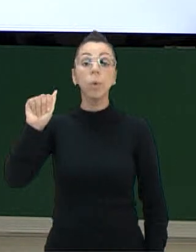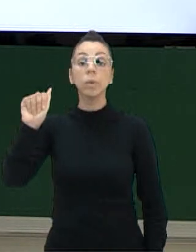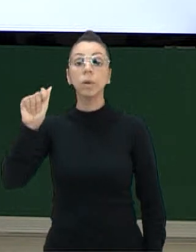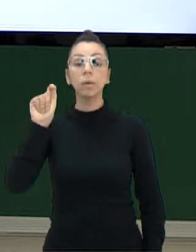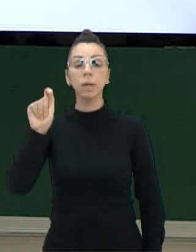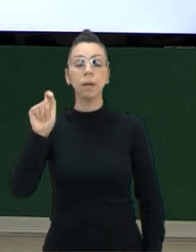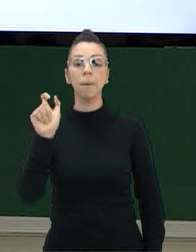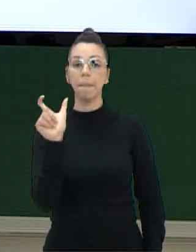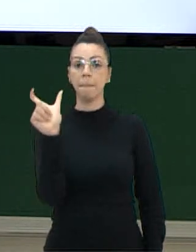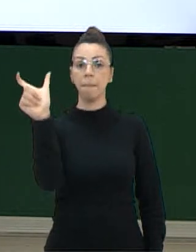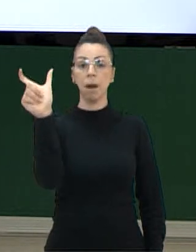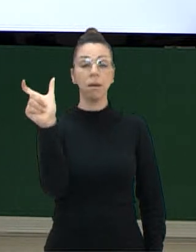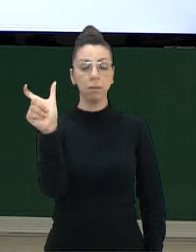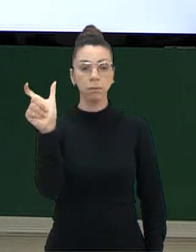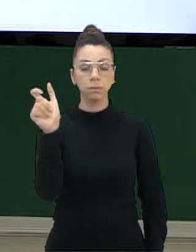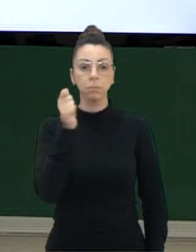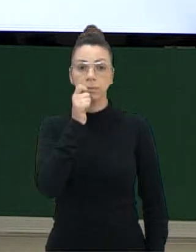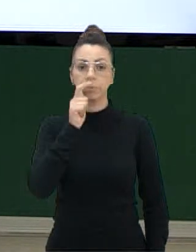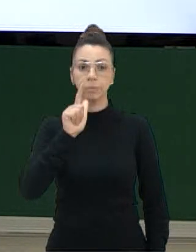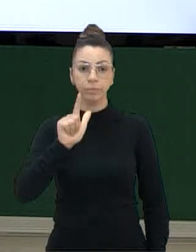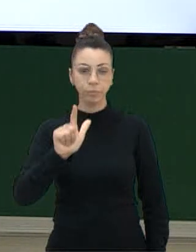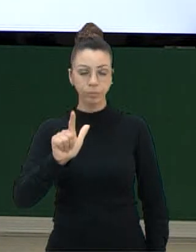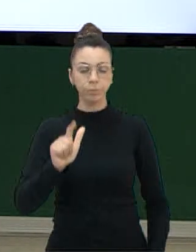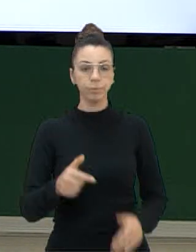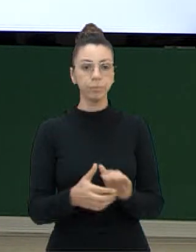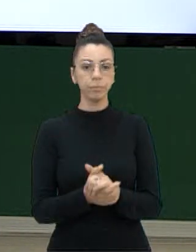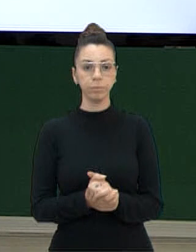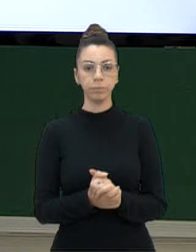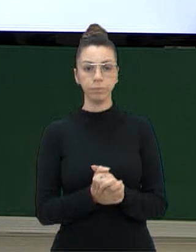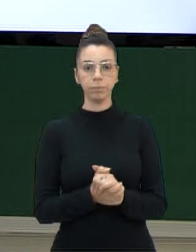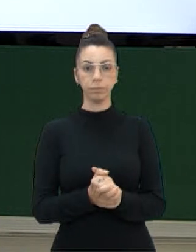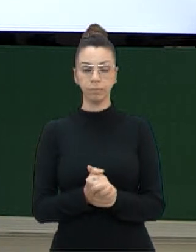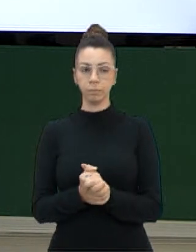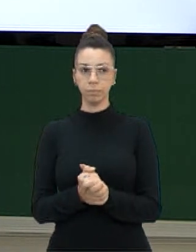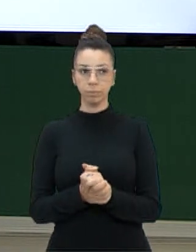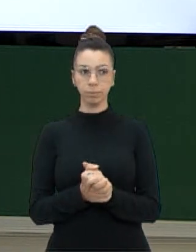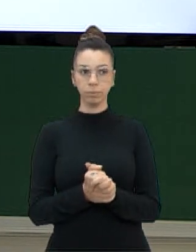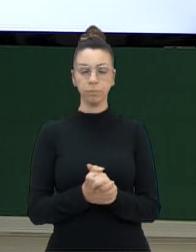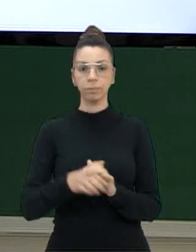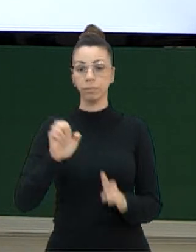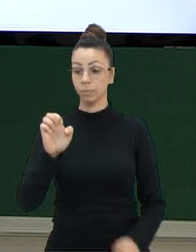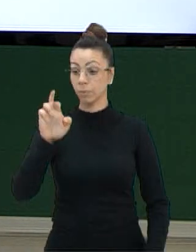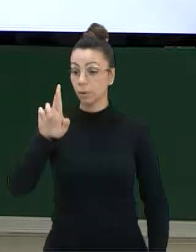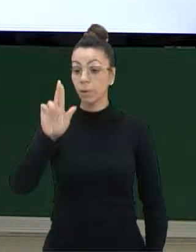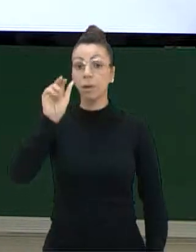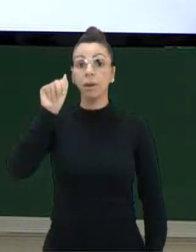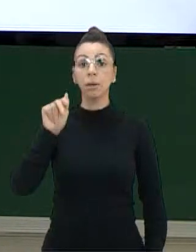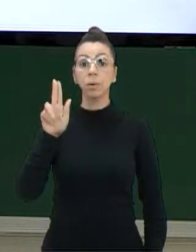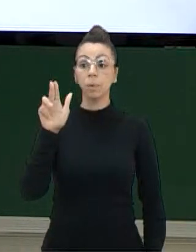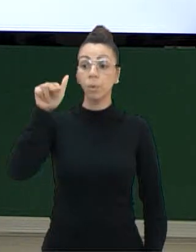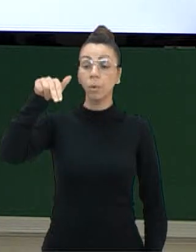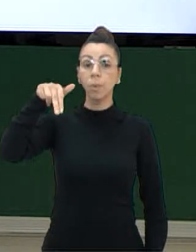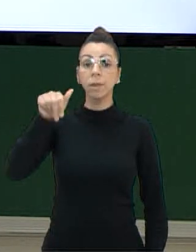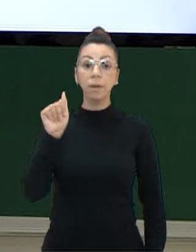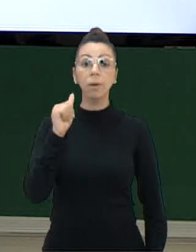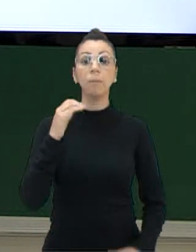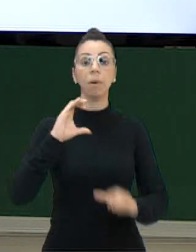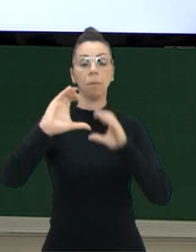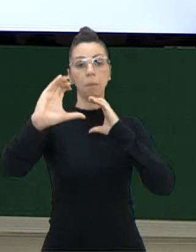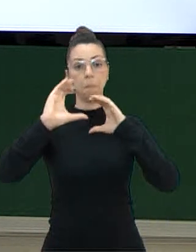era? Olha o pretérito que nós trabalhamos, sim? Era uma